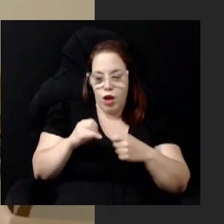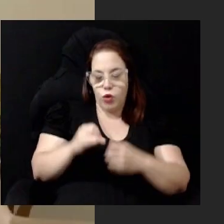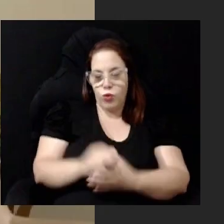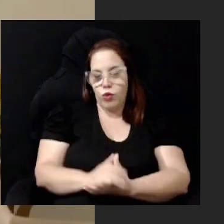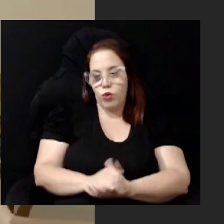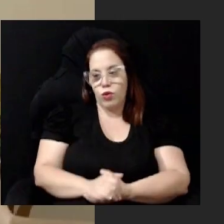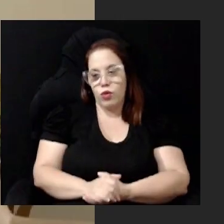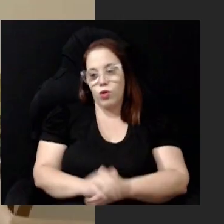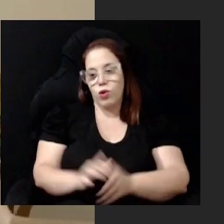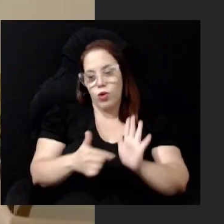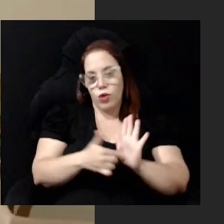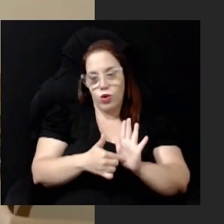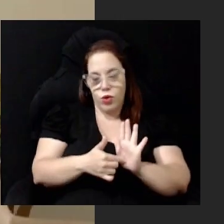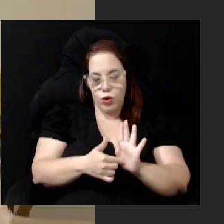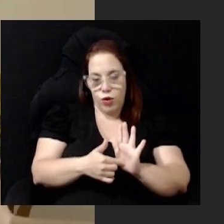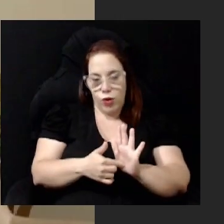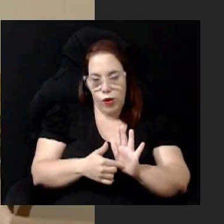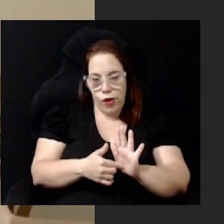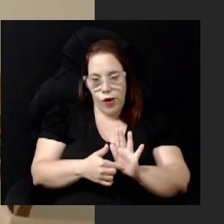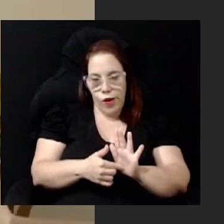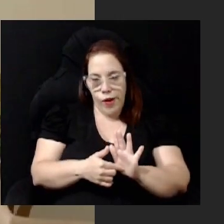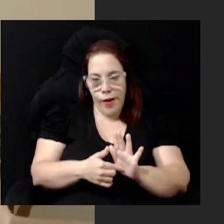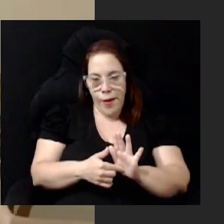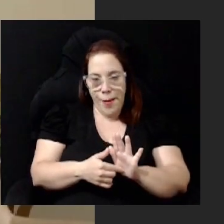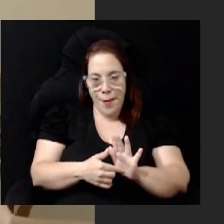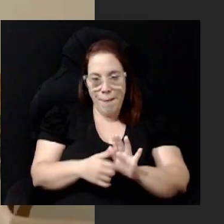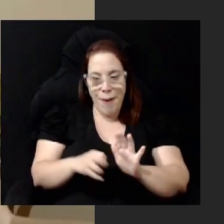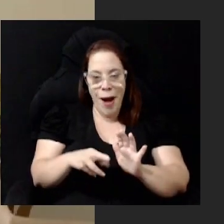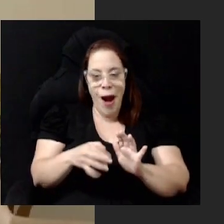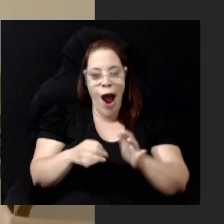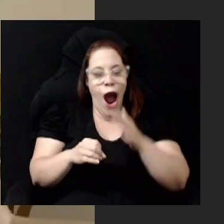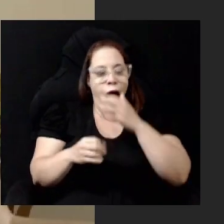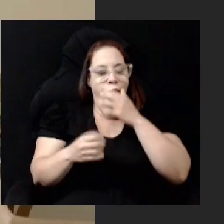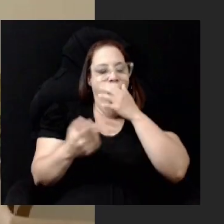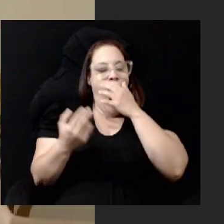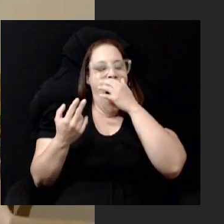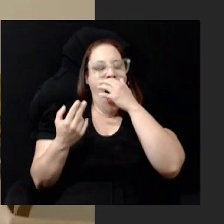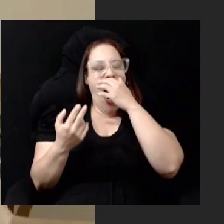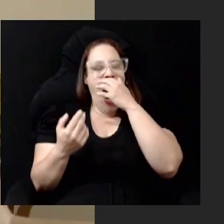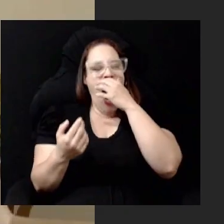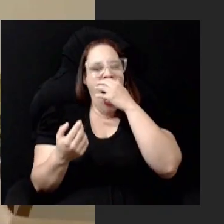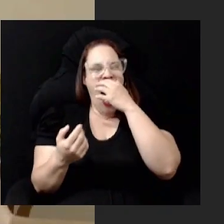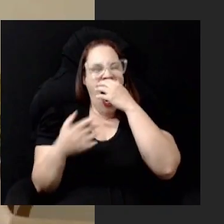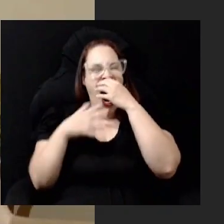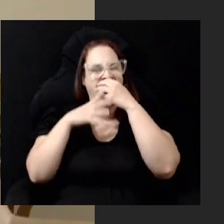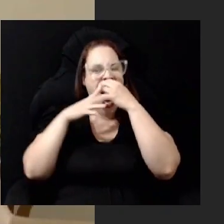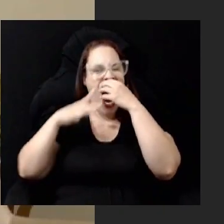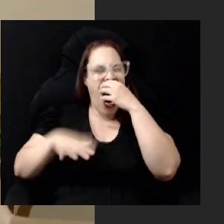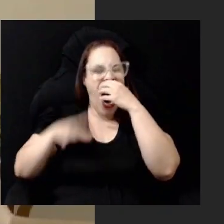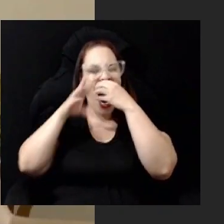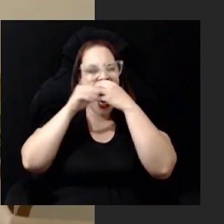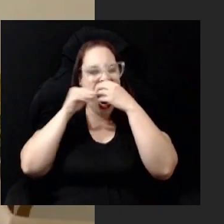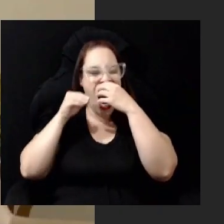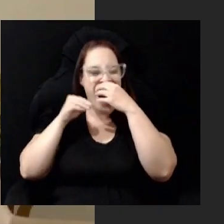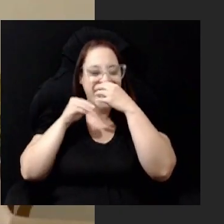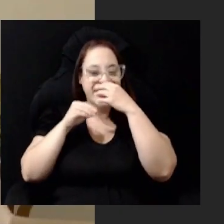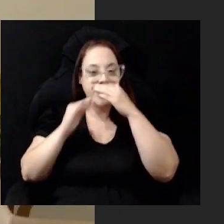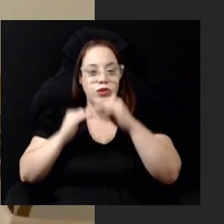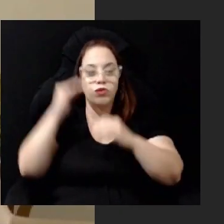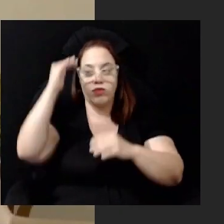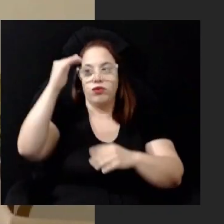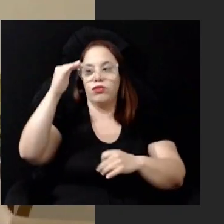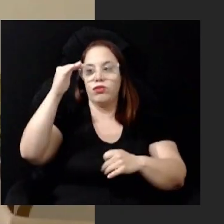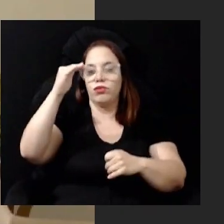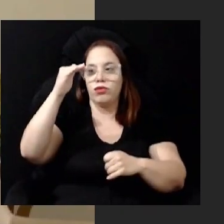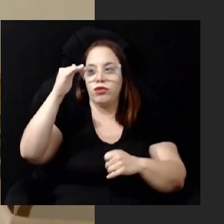a apresentação dos tumores ósseos, ela vai ser a mesma, tanto em crianças quanto adolescentes, quanto nos adultos. E